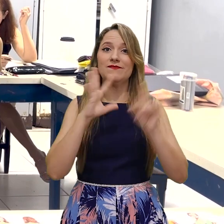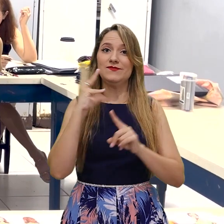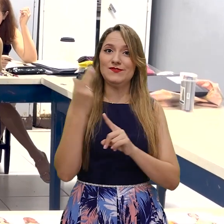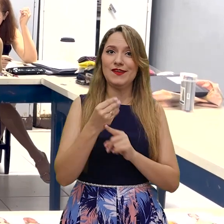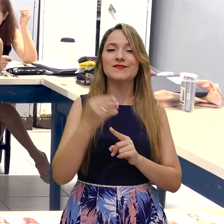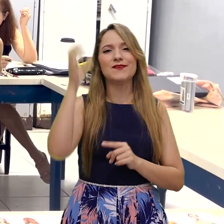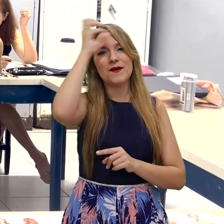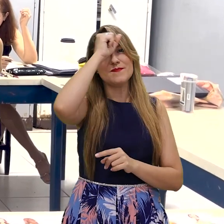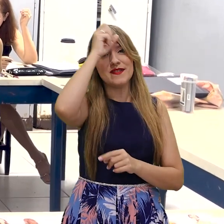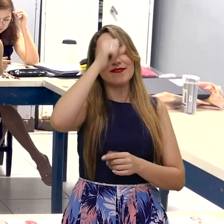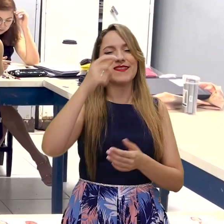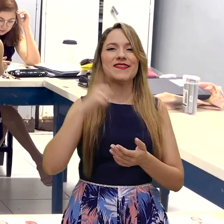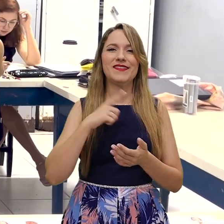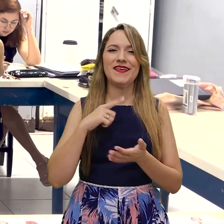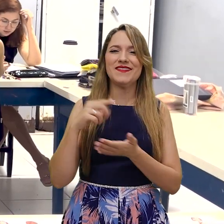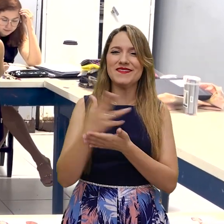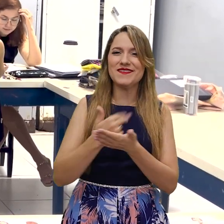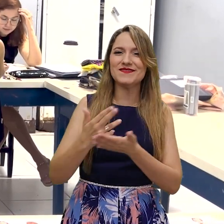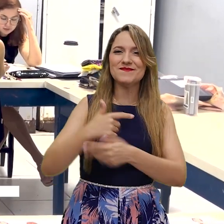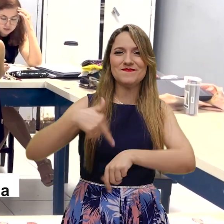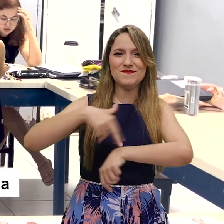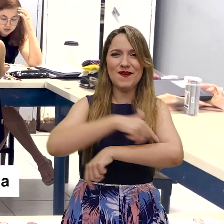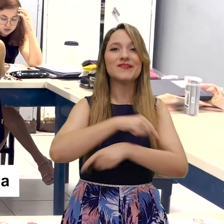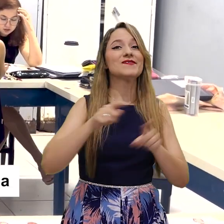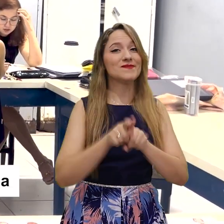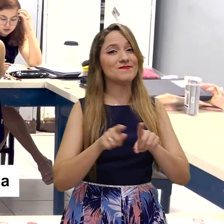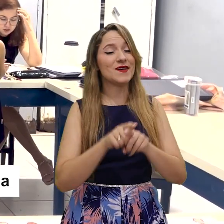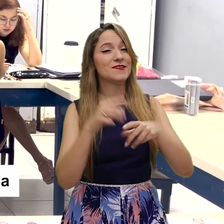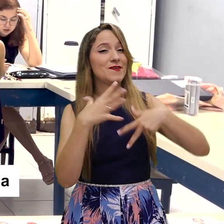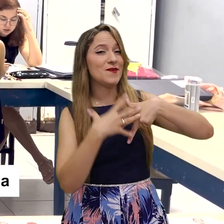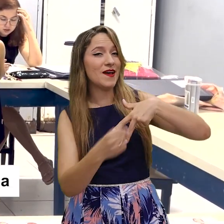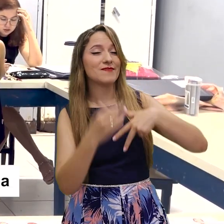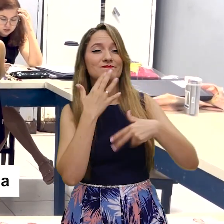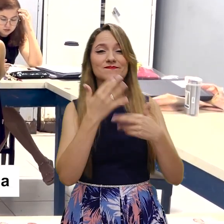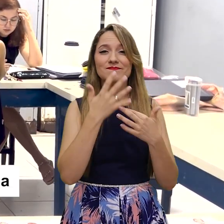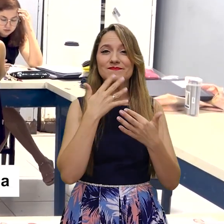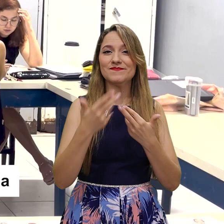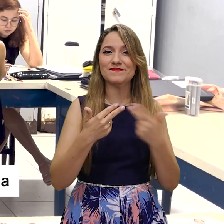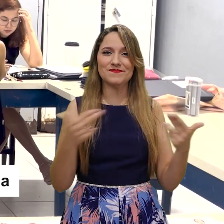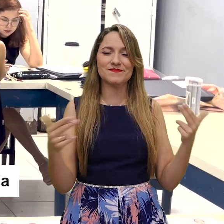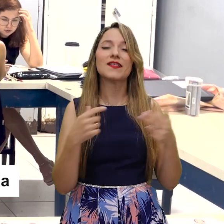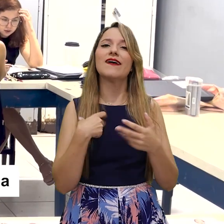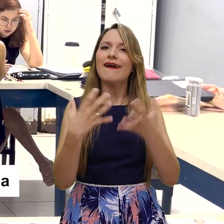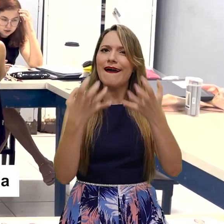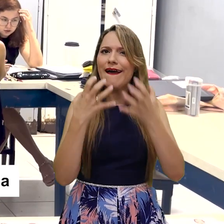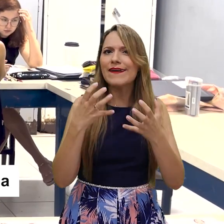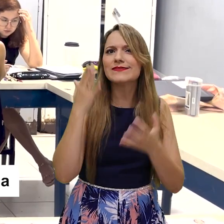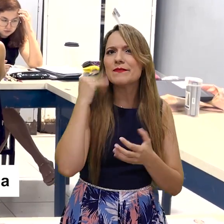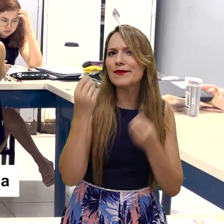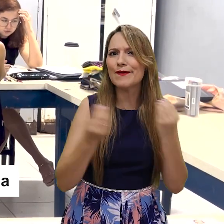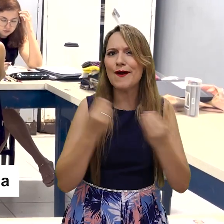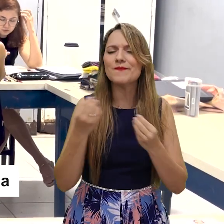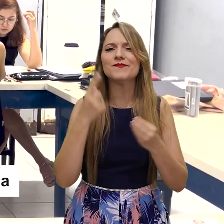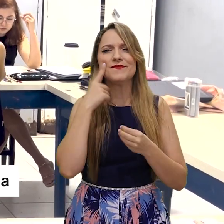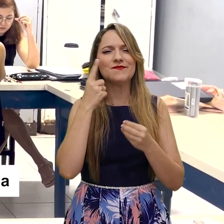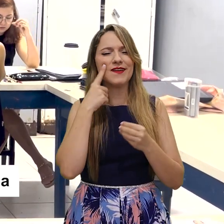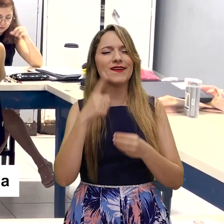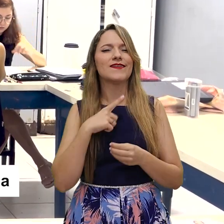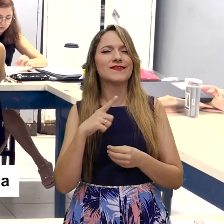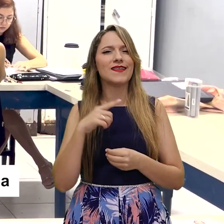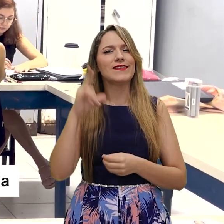e também a aquarela fashion. Para você saber direitinho, segue o perfil do Centro Livre de Artes no Instagram, que